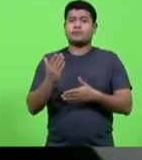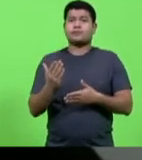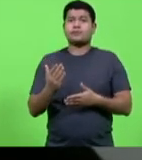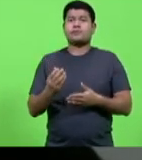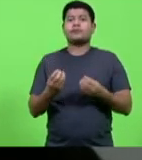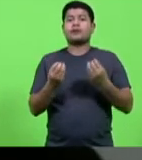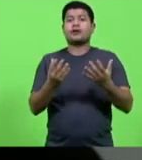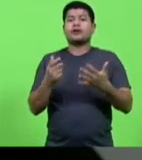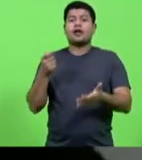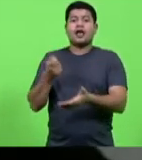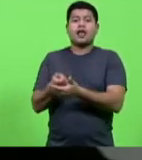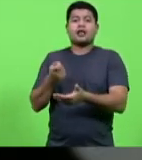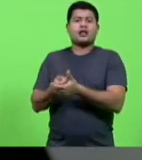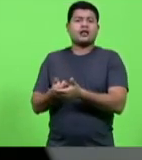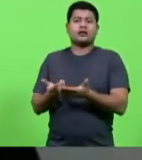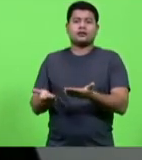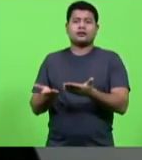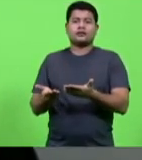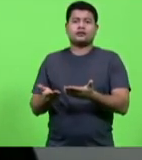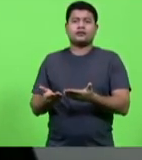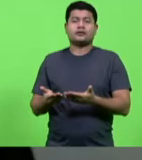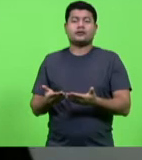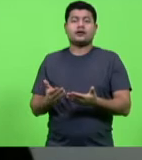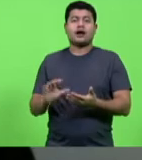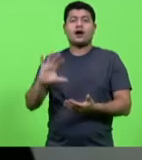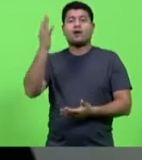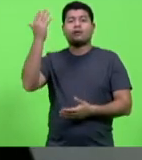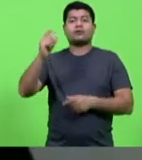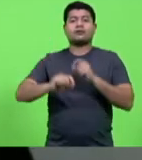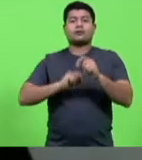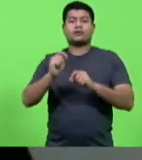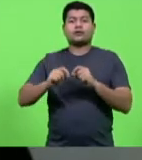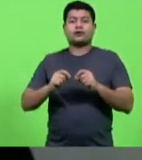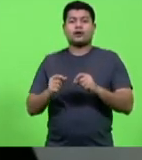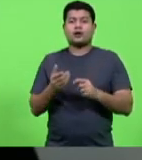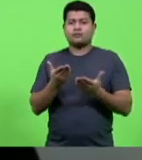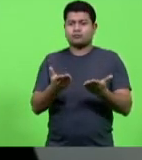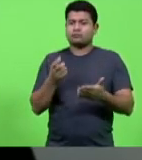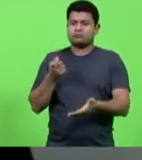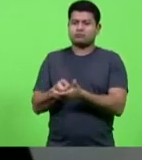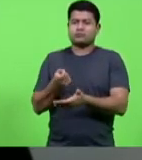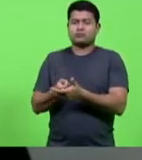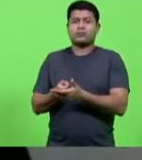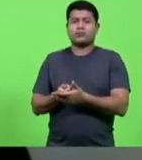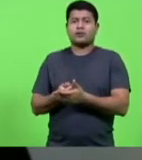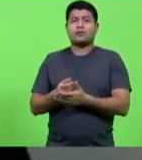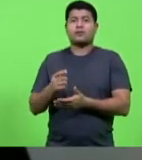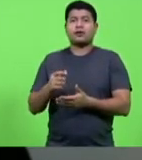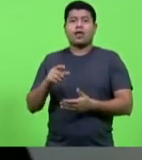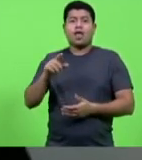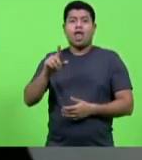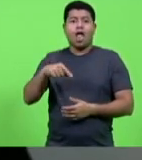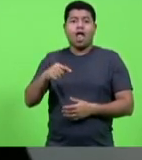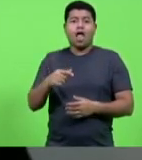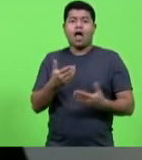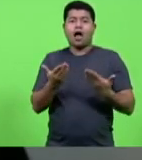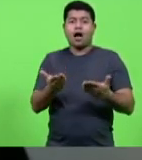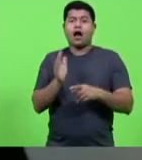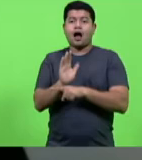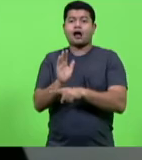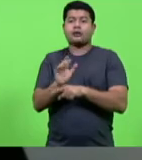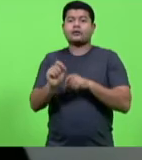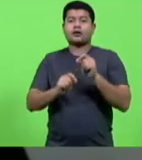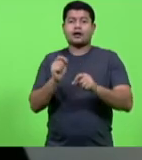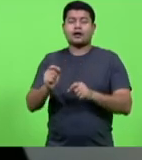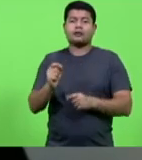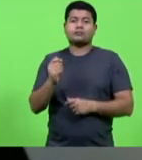exigir certidões. Daí o que acontece? Você não exige a certidão, quem se beneficia é o banco, e quem é prejudicado é o